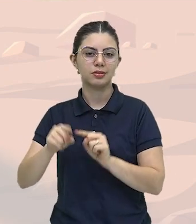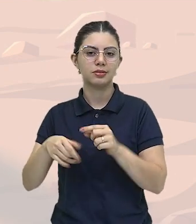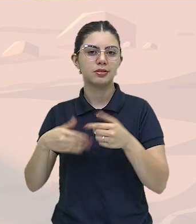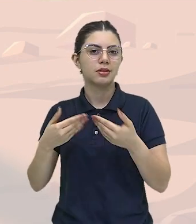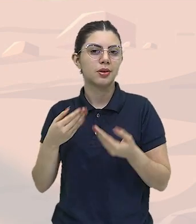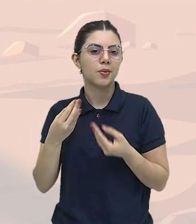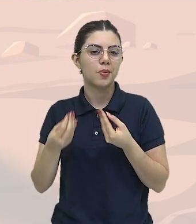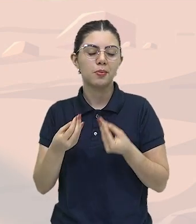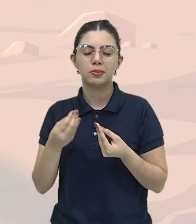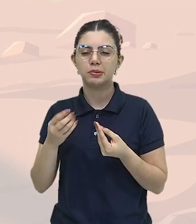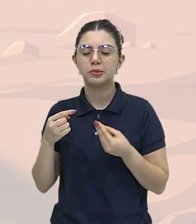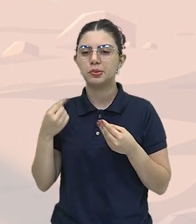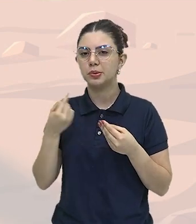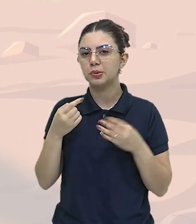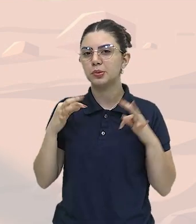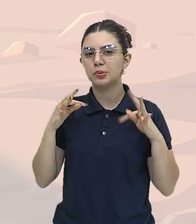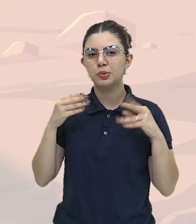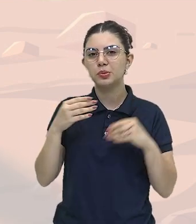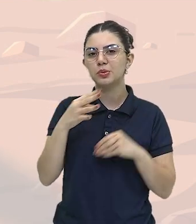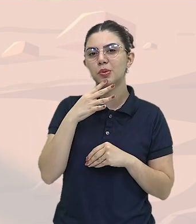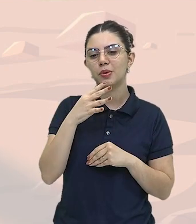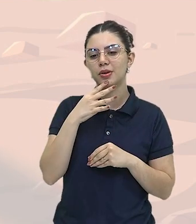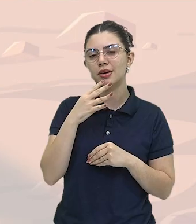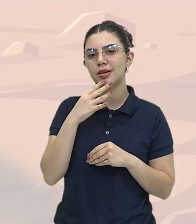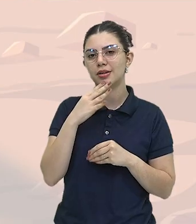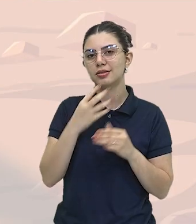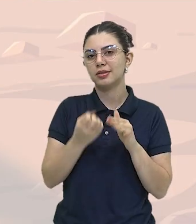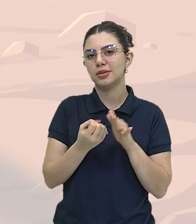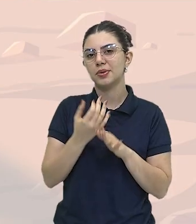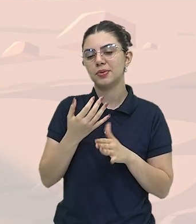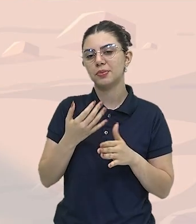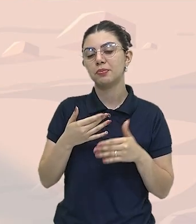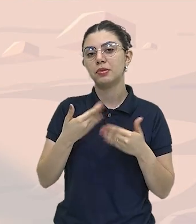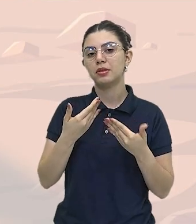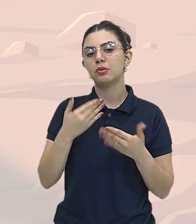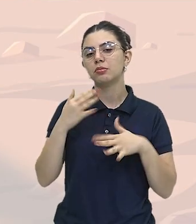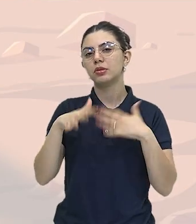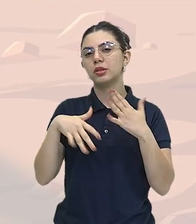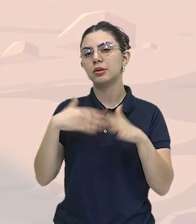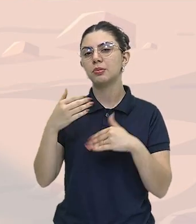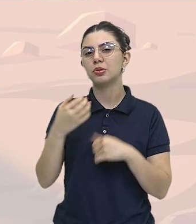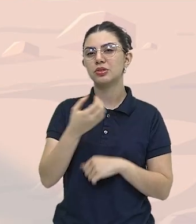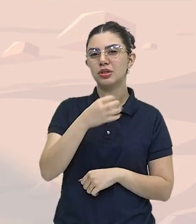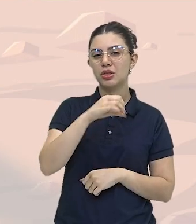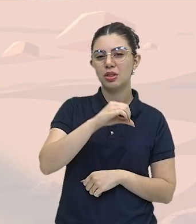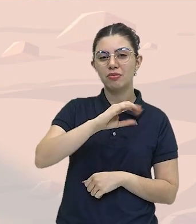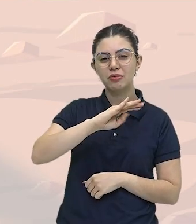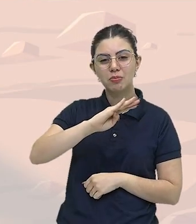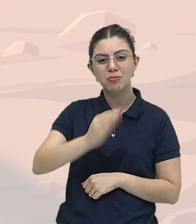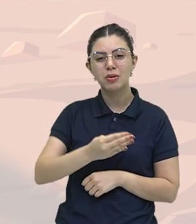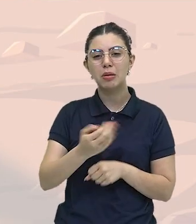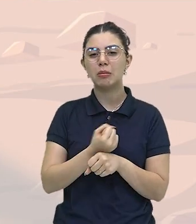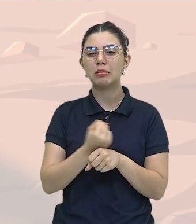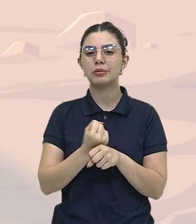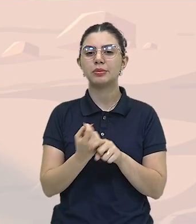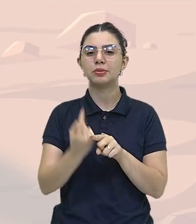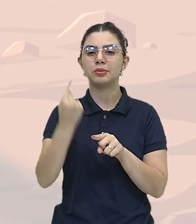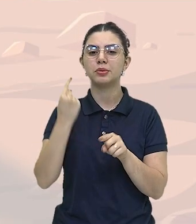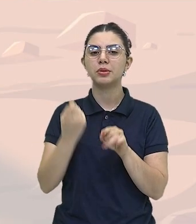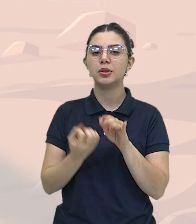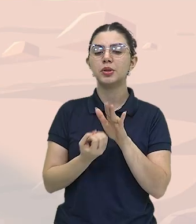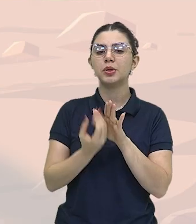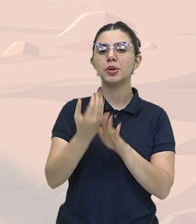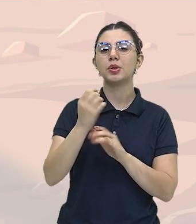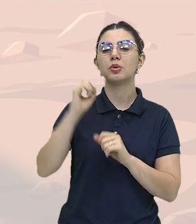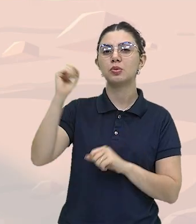aí tudo que nós conhecemos no universo. Até que, há 9 bilhões de anos atrás, ocorreu a formação do Sistema Solar e